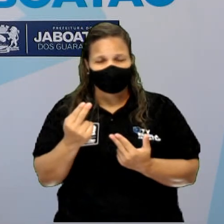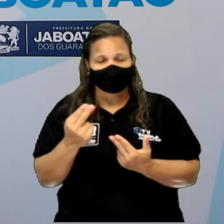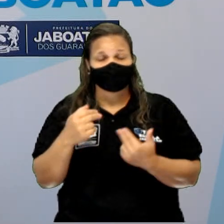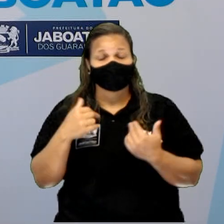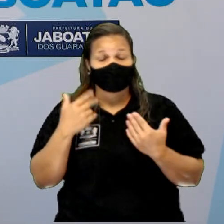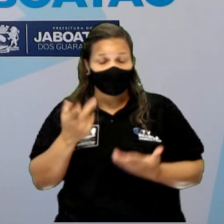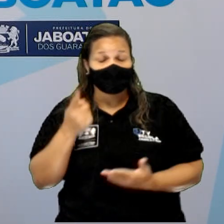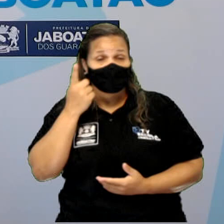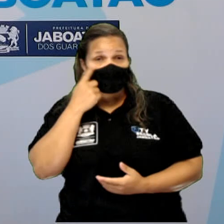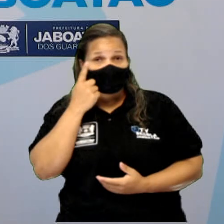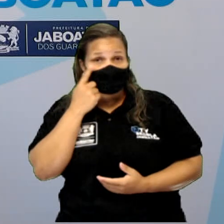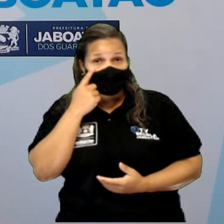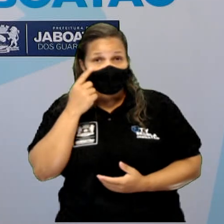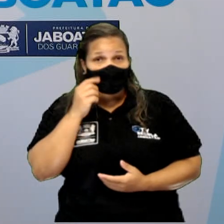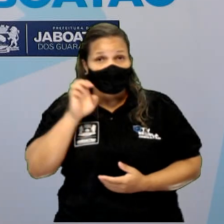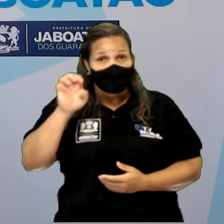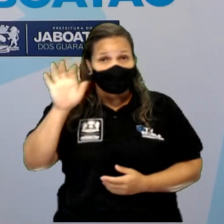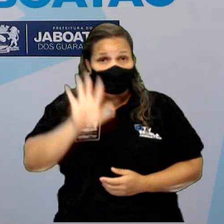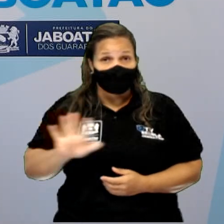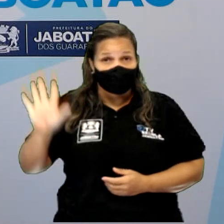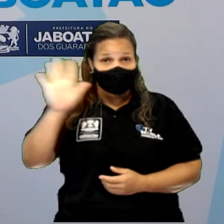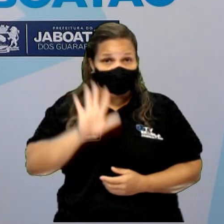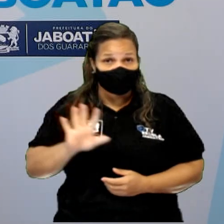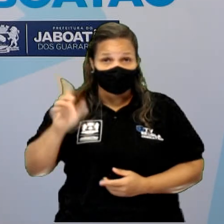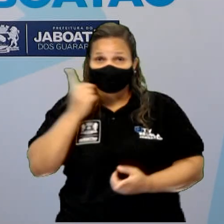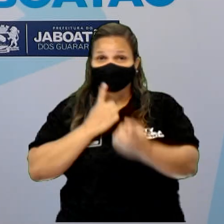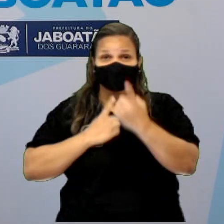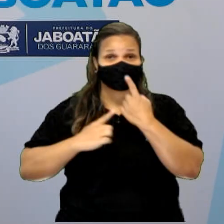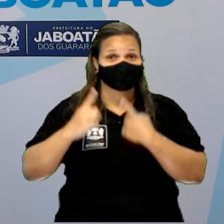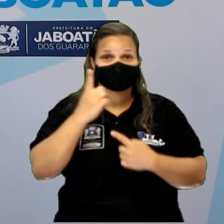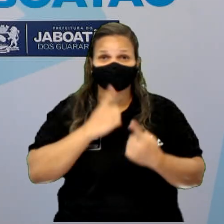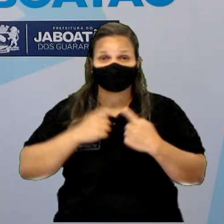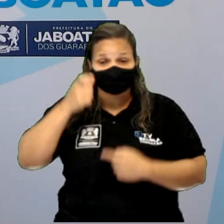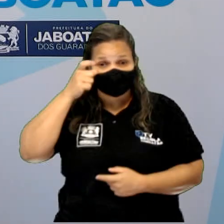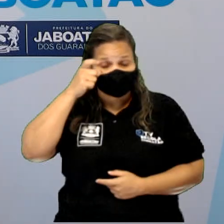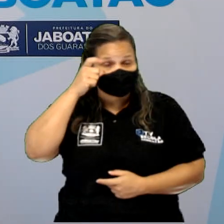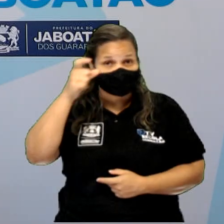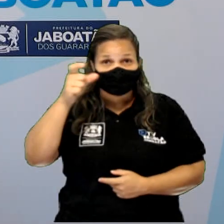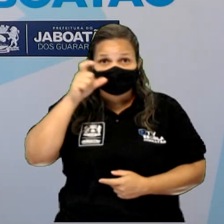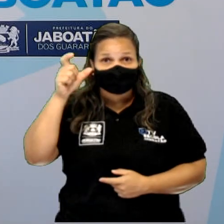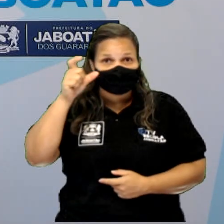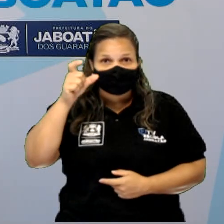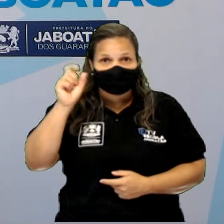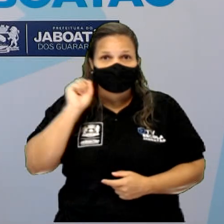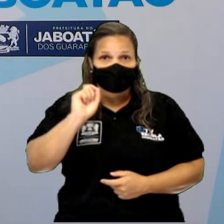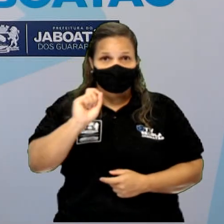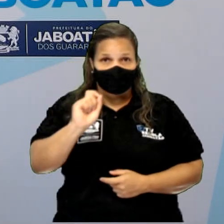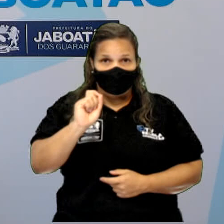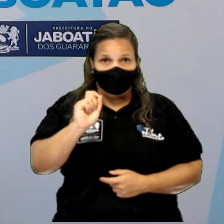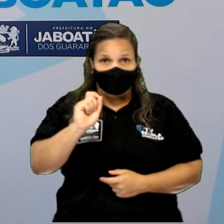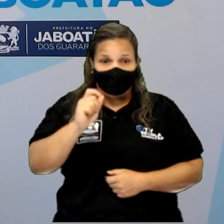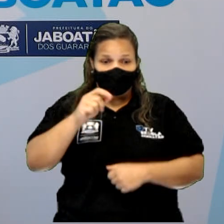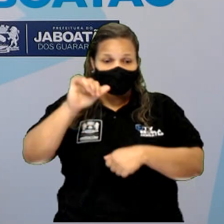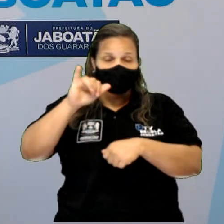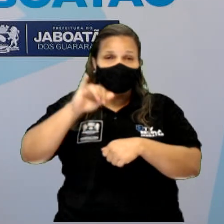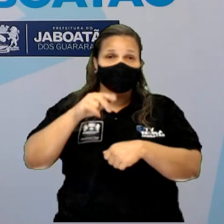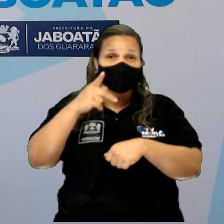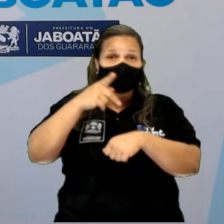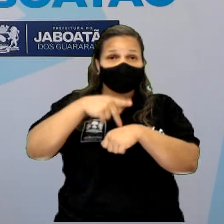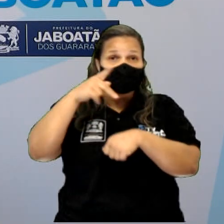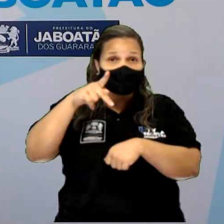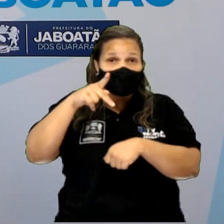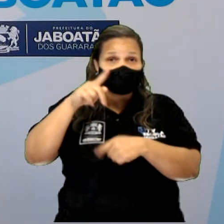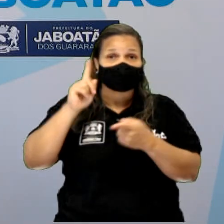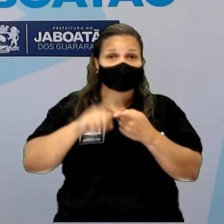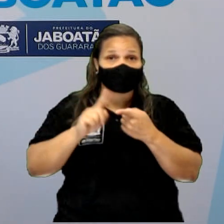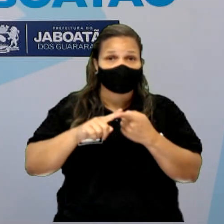espanhóis, que haviam se lançado nas grandes navegações para poder enriquecer com o comércio com o Oriente. Comércio esse que iria